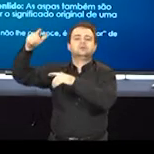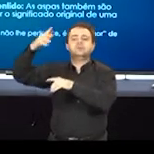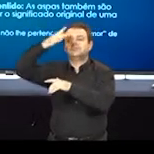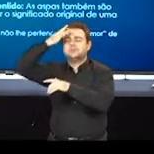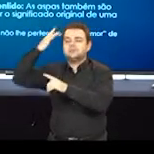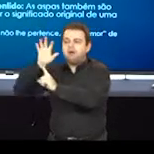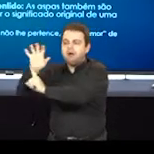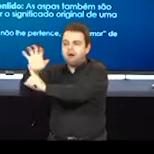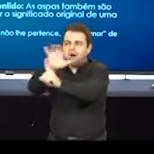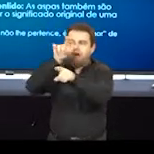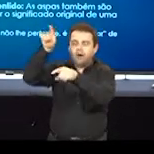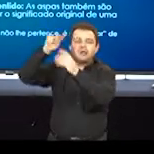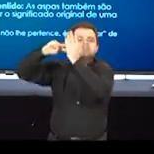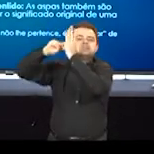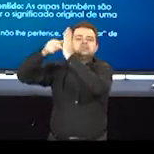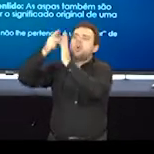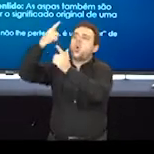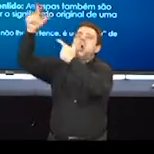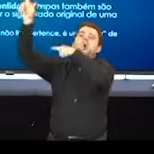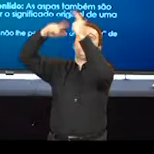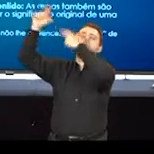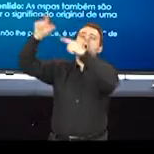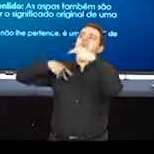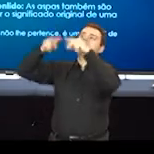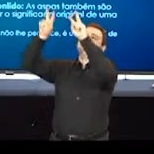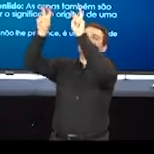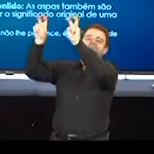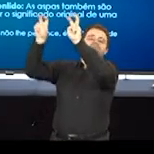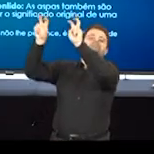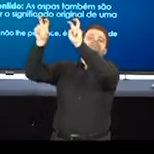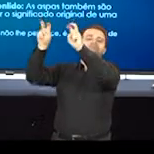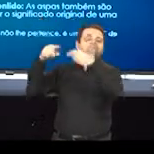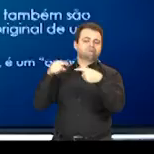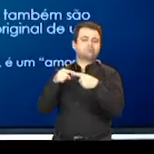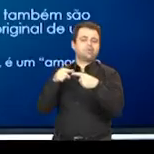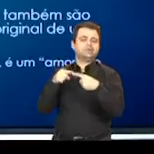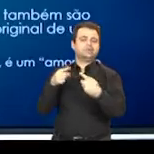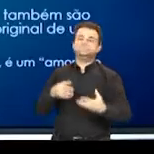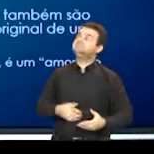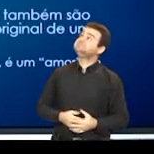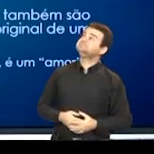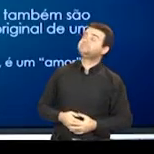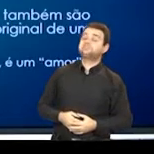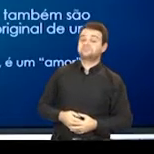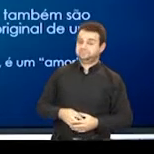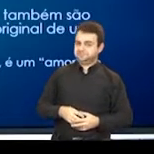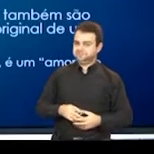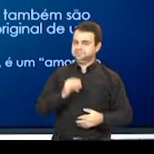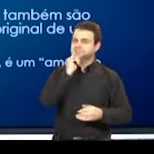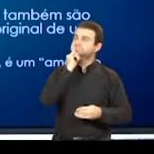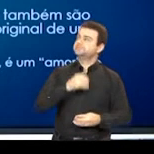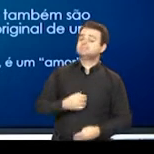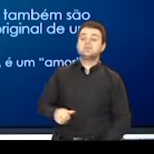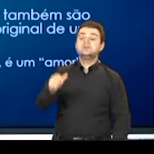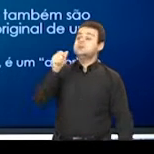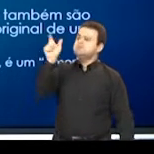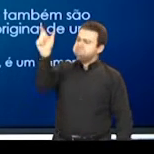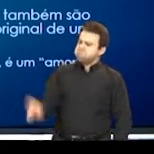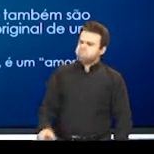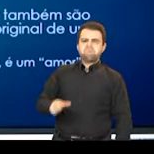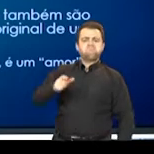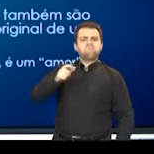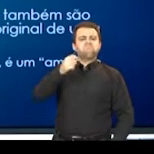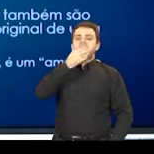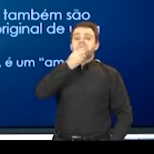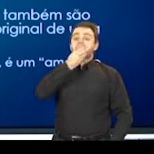por trás, eu posso usar aspas também. Olha os exemplos aqui. Meu primo mexe em tudo que não lhe pertence. É